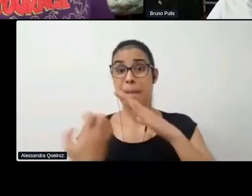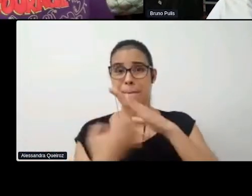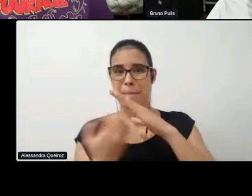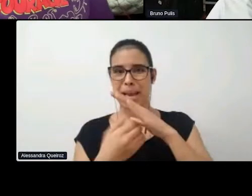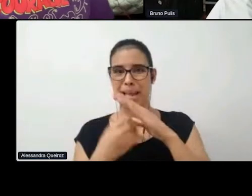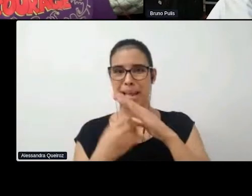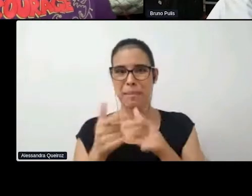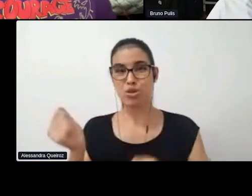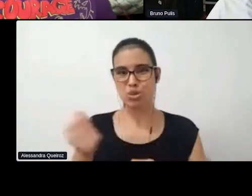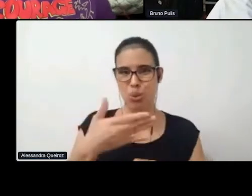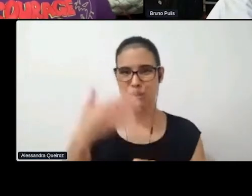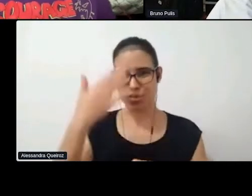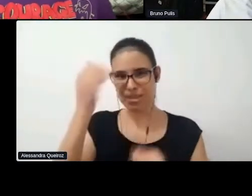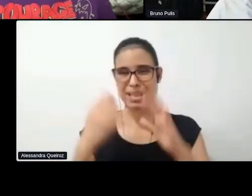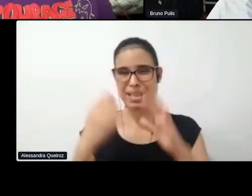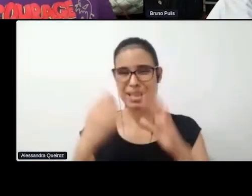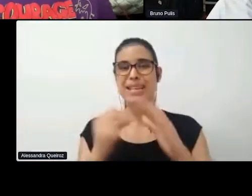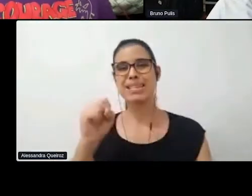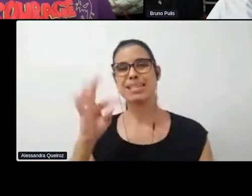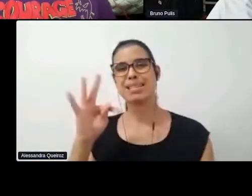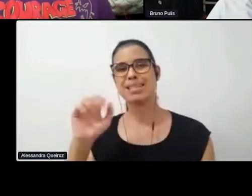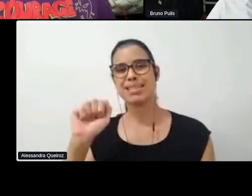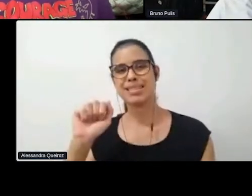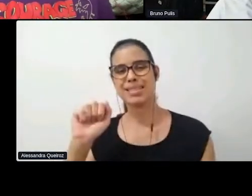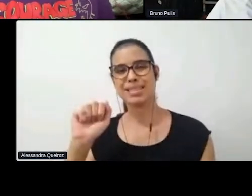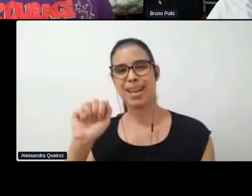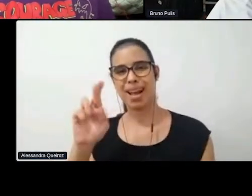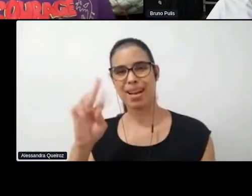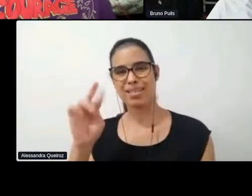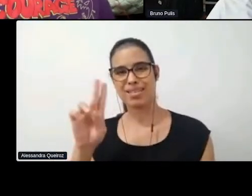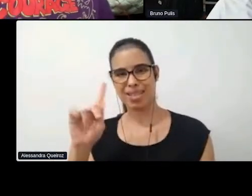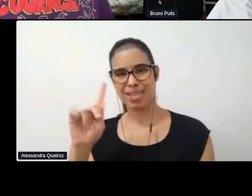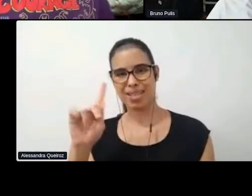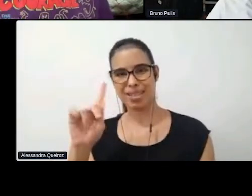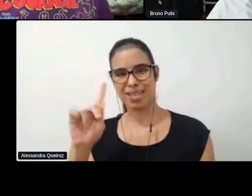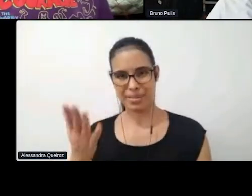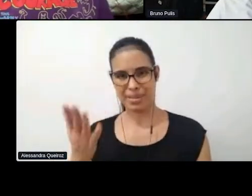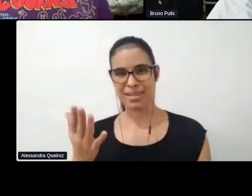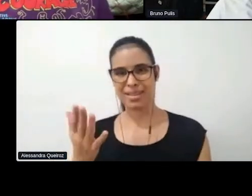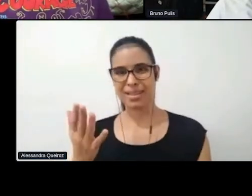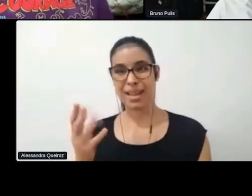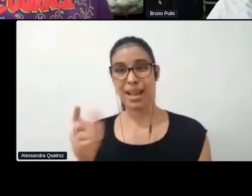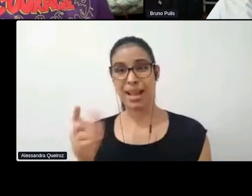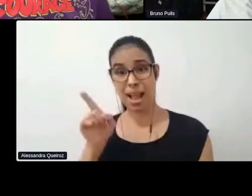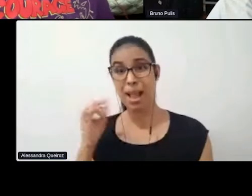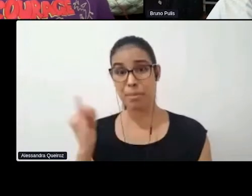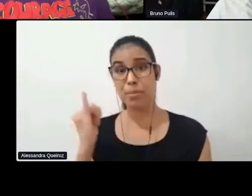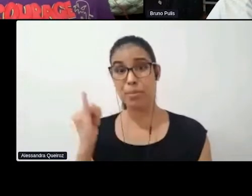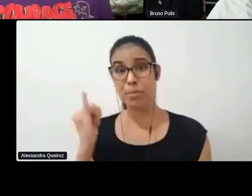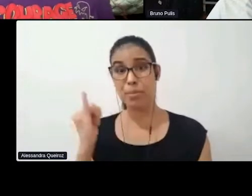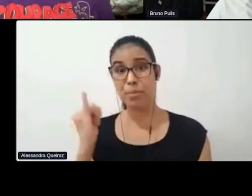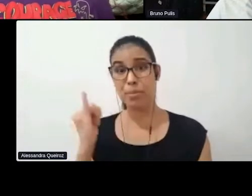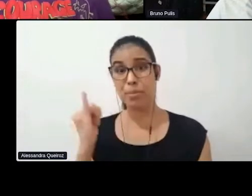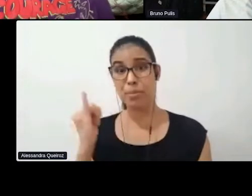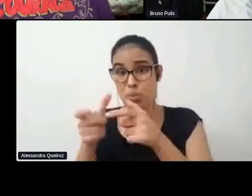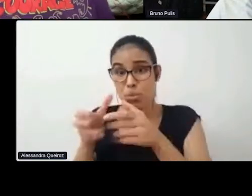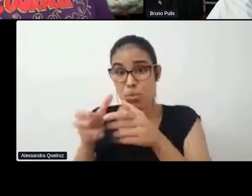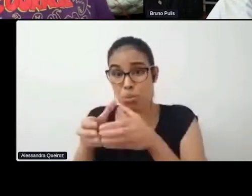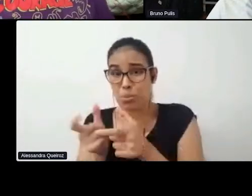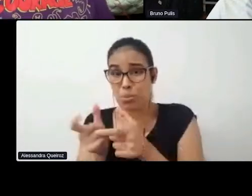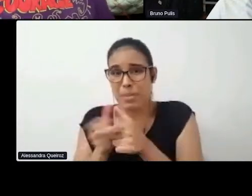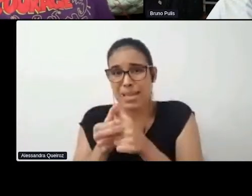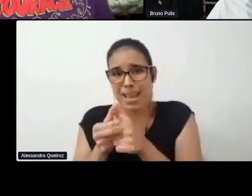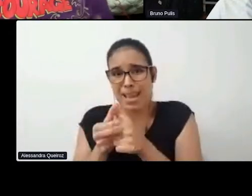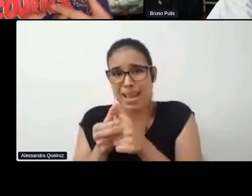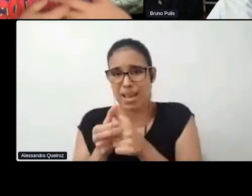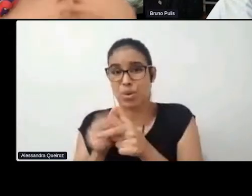né? Mas, nesse caso, um grupo de pessoas é a responsável por montar nesses processos,